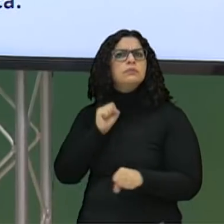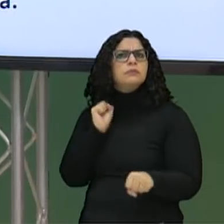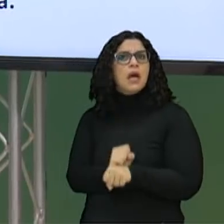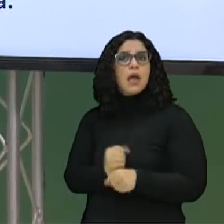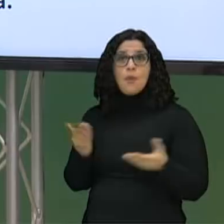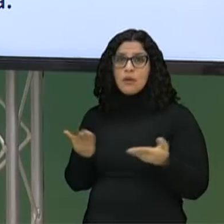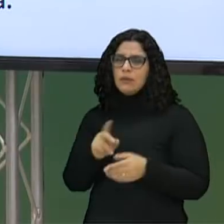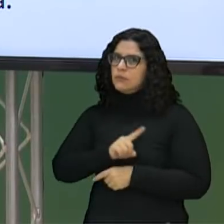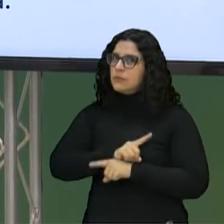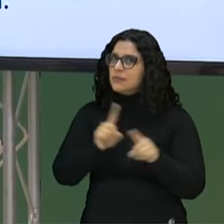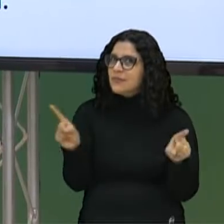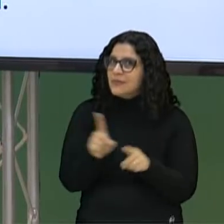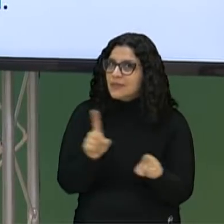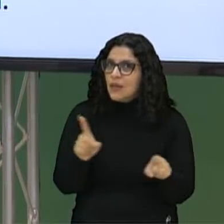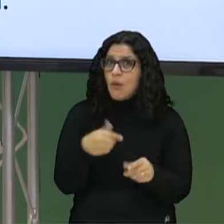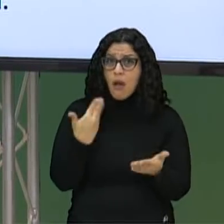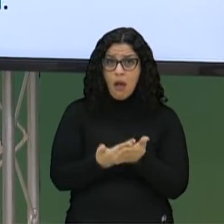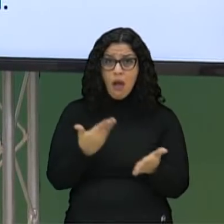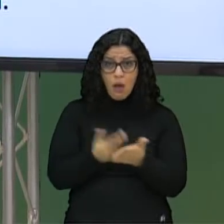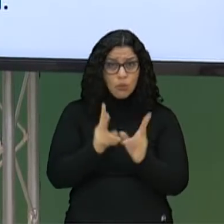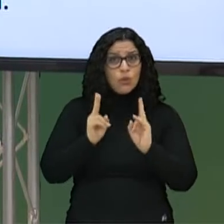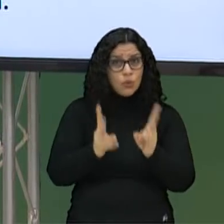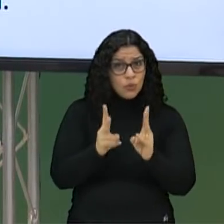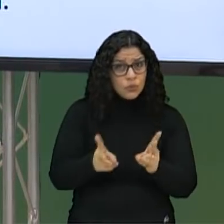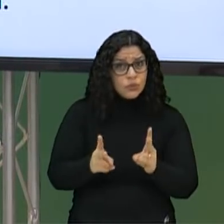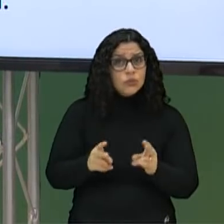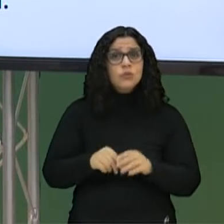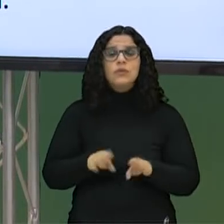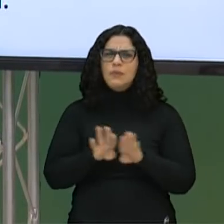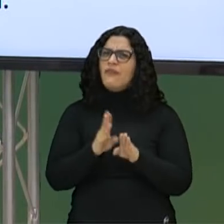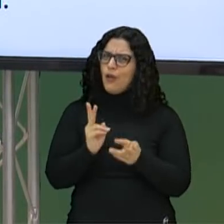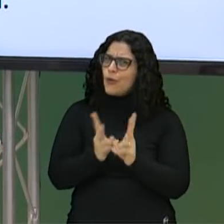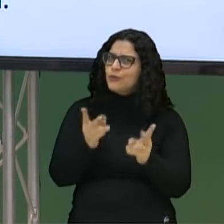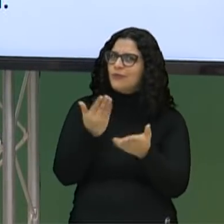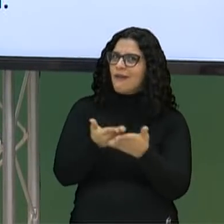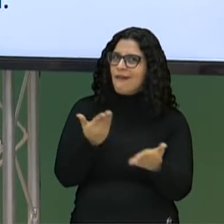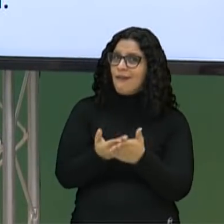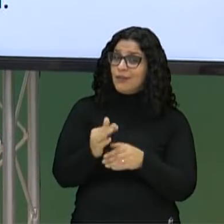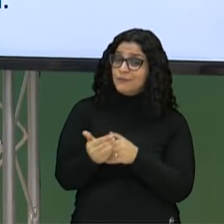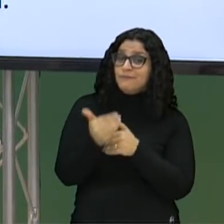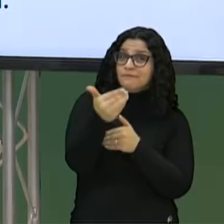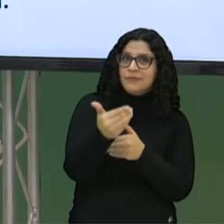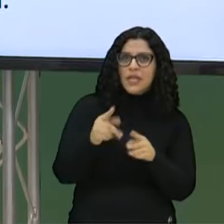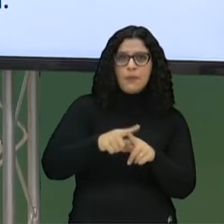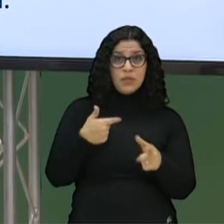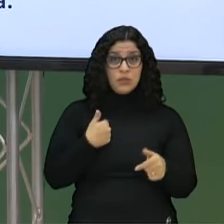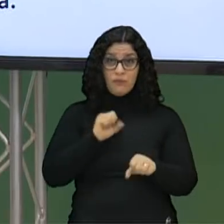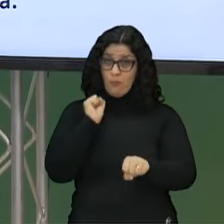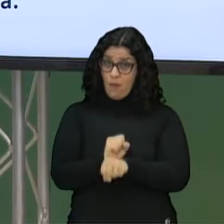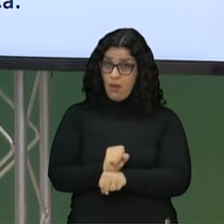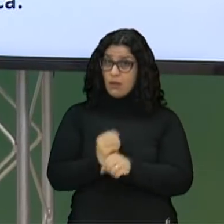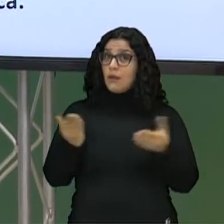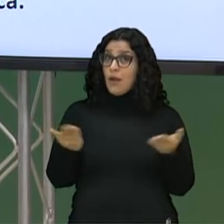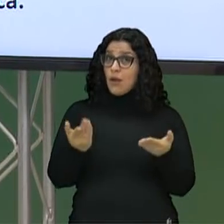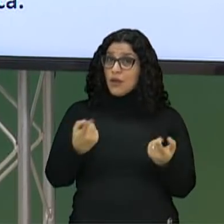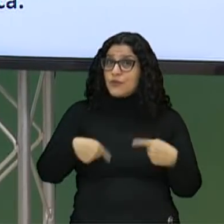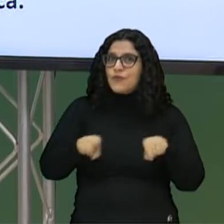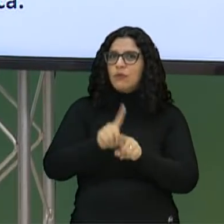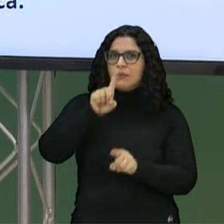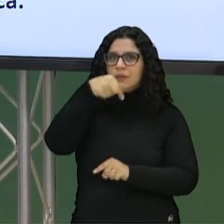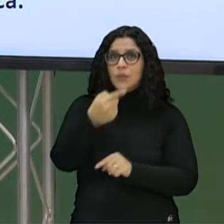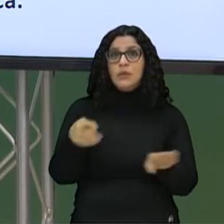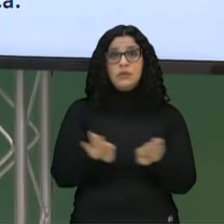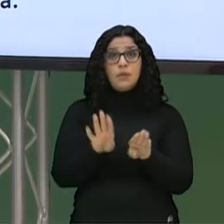por aqui? Não, bebê, essa aula vai continuar. Vai ter ainda continuação nas próximas aulas. A gente só vai dar um pause para voltar